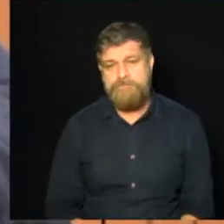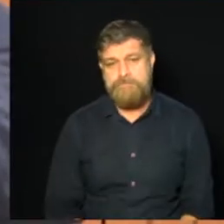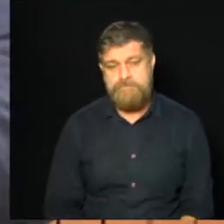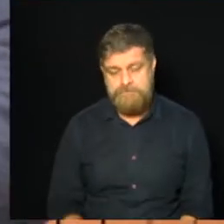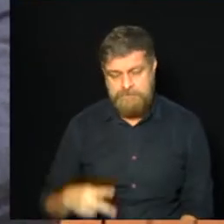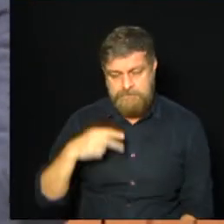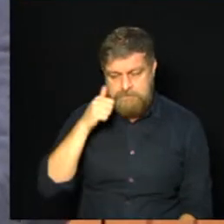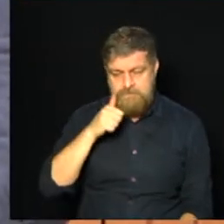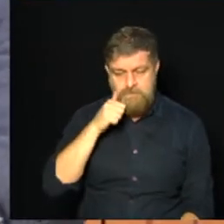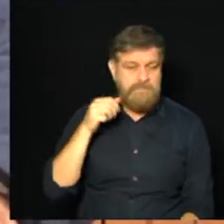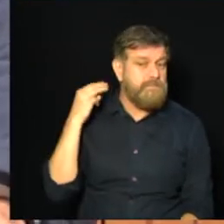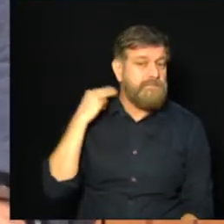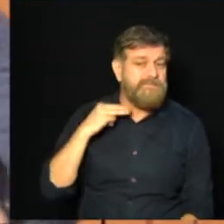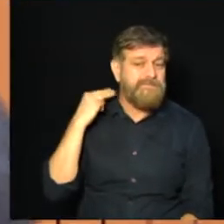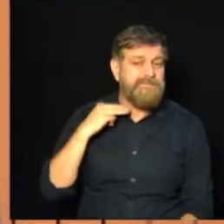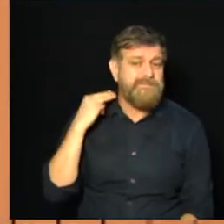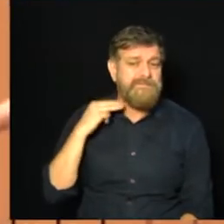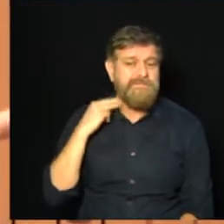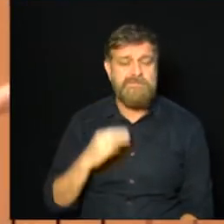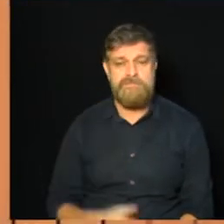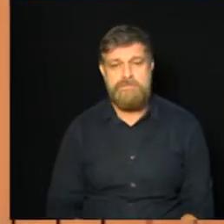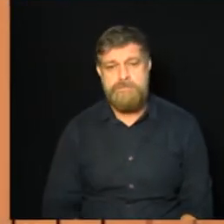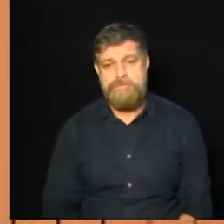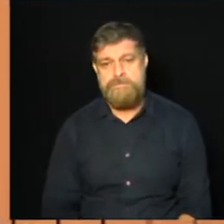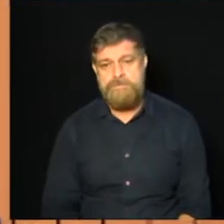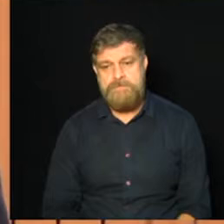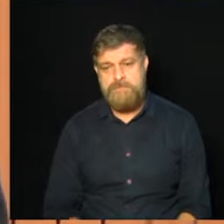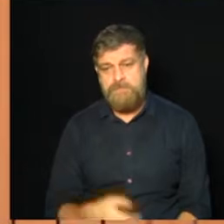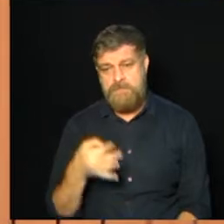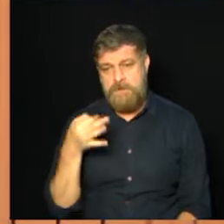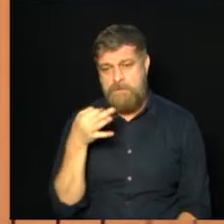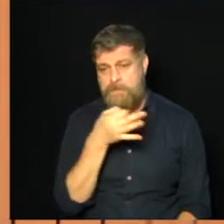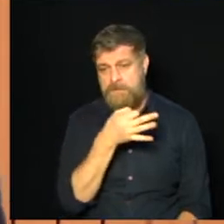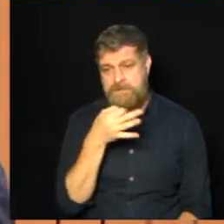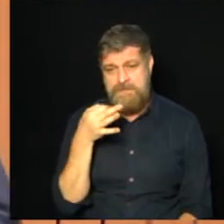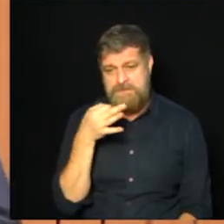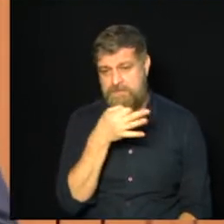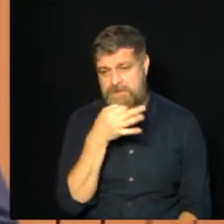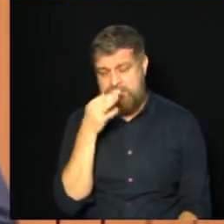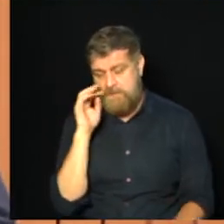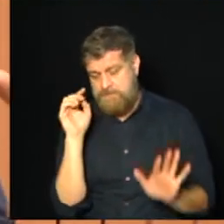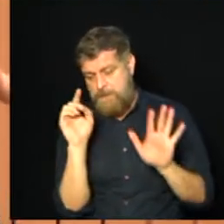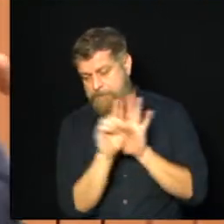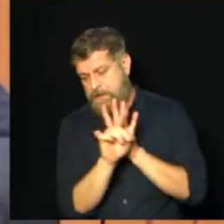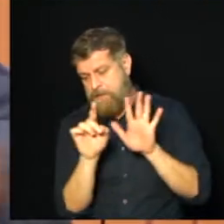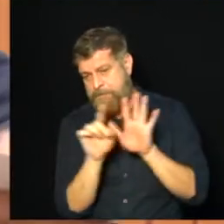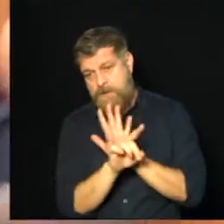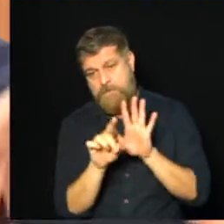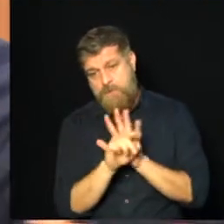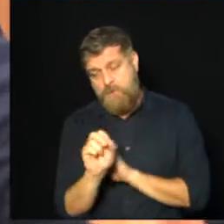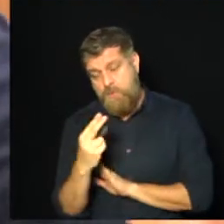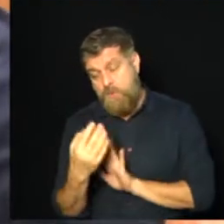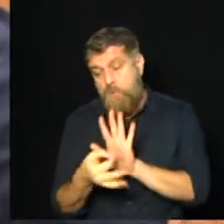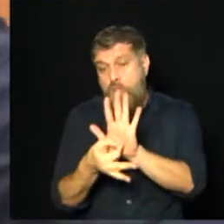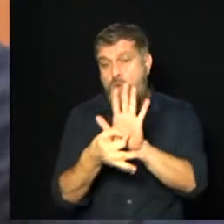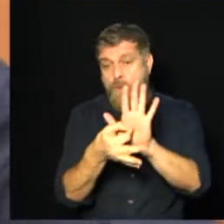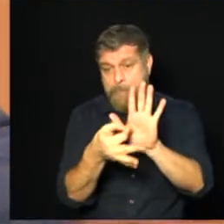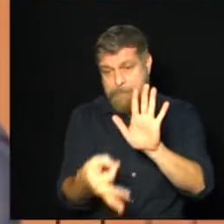vereadora Mariana Conte, para que faça os seus questionamentos e as suas